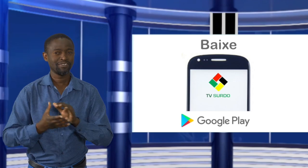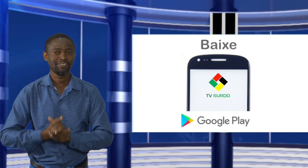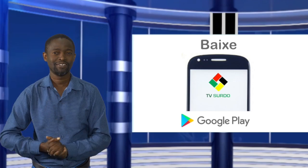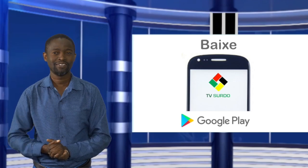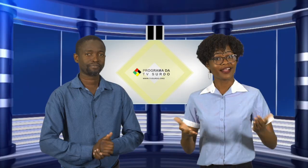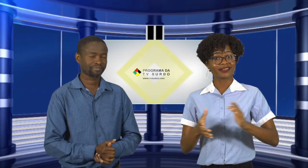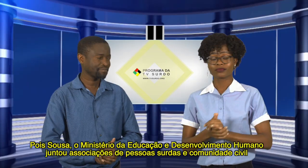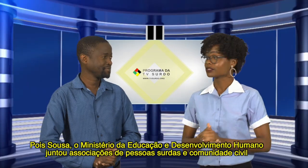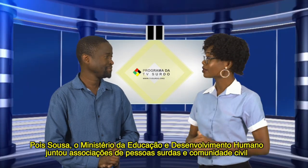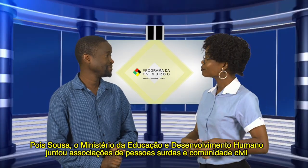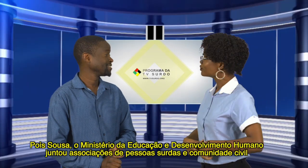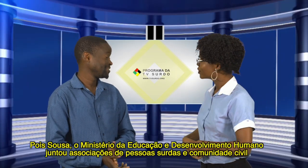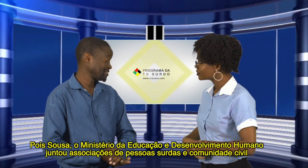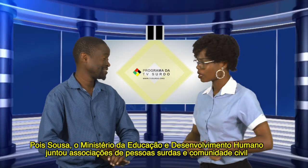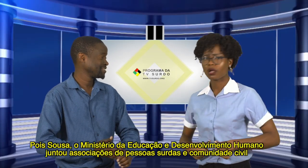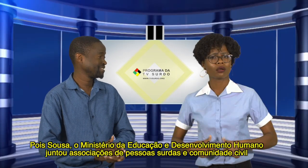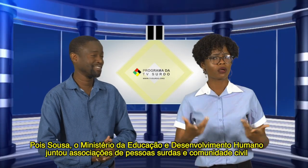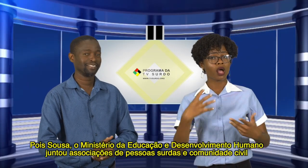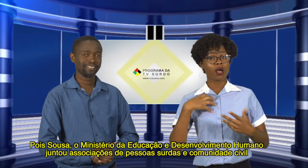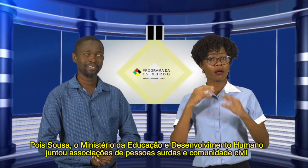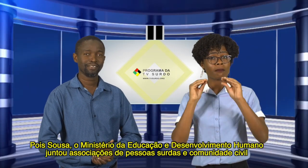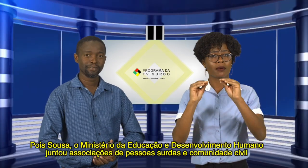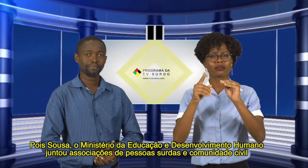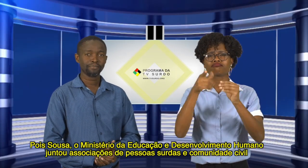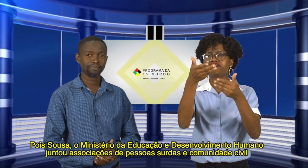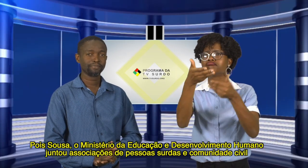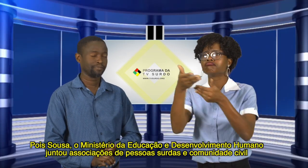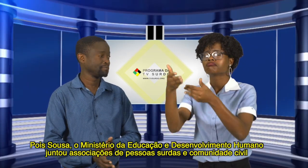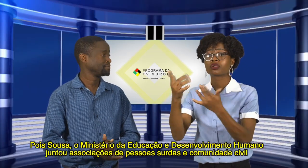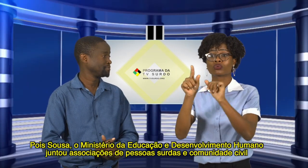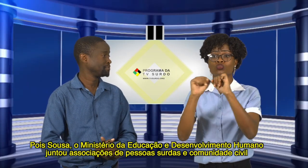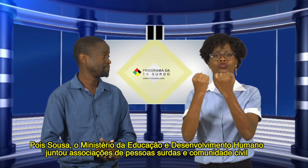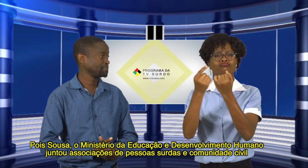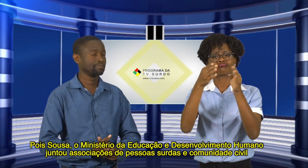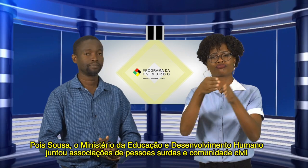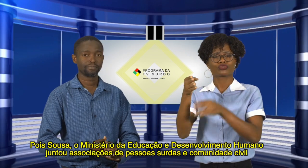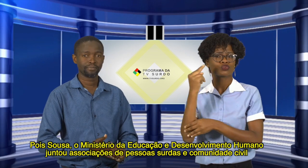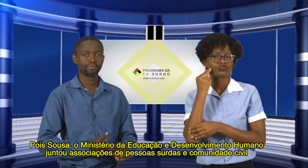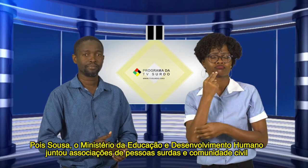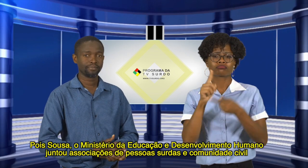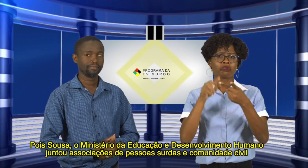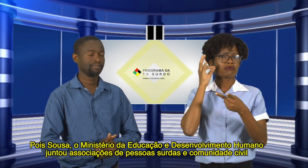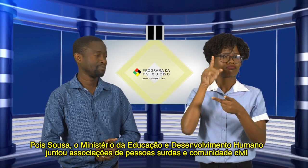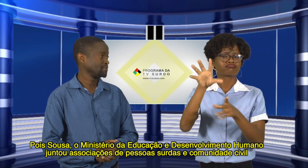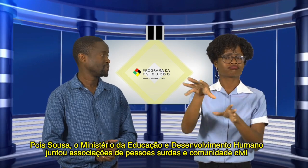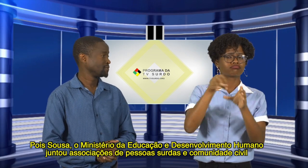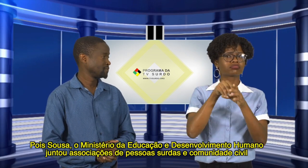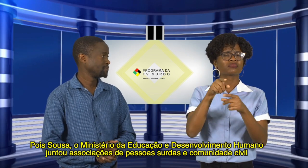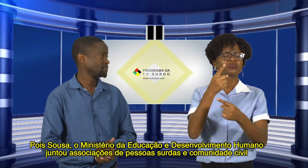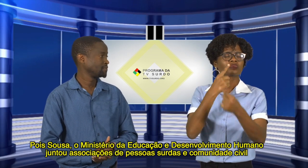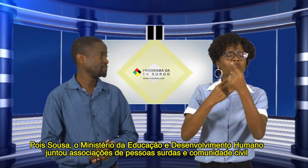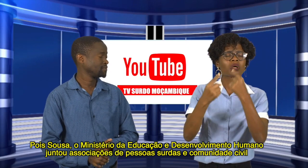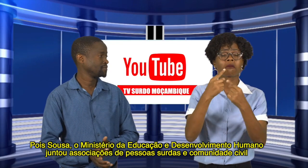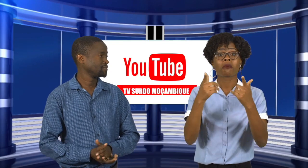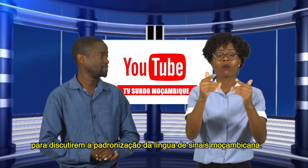surdo. Pois, Souza. O Ministério de Educação e Desenvolvimento Humano juntou associações de pessoas surdas e